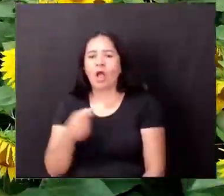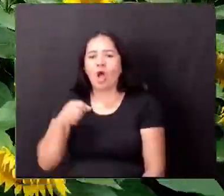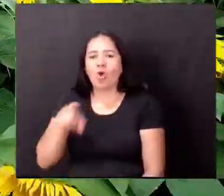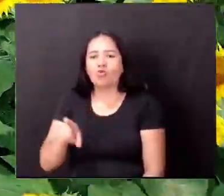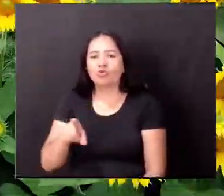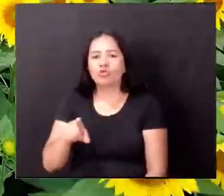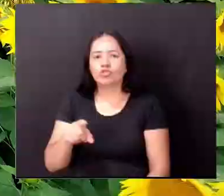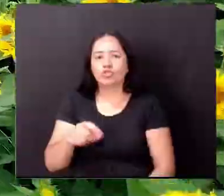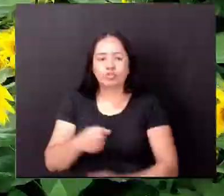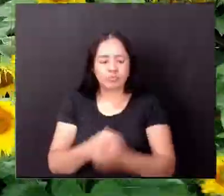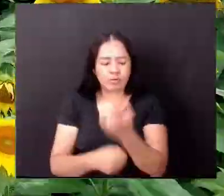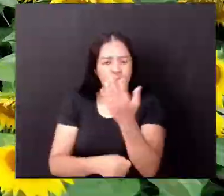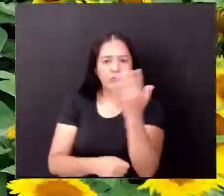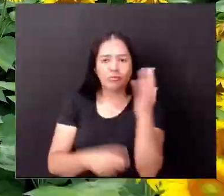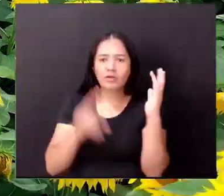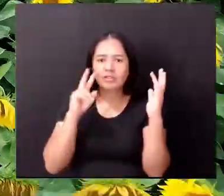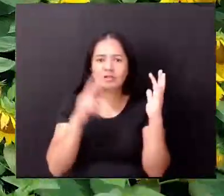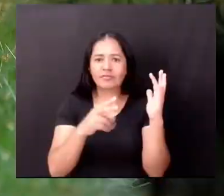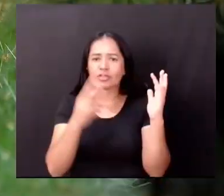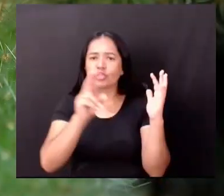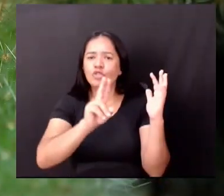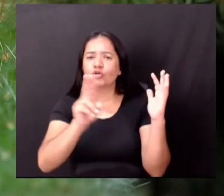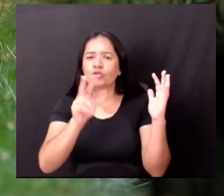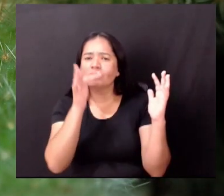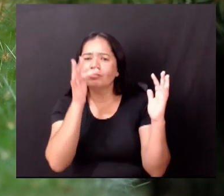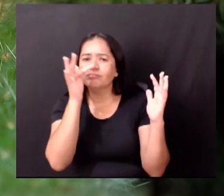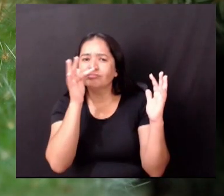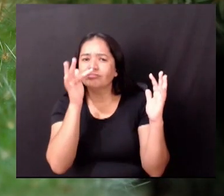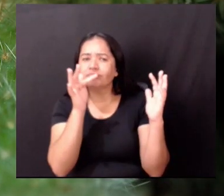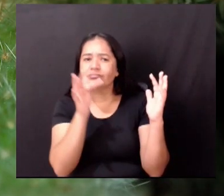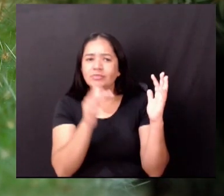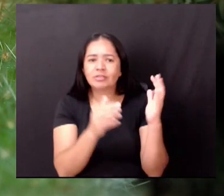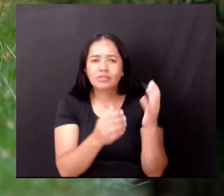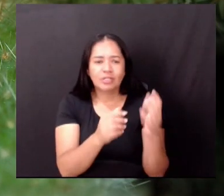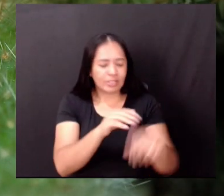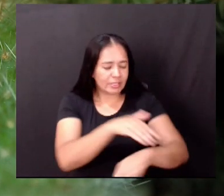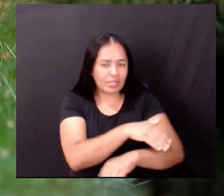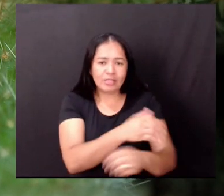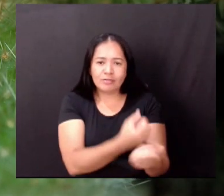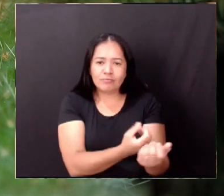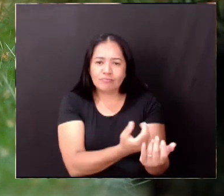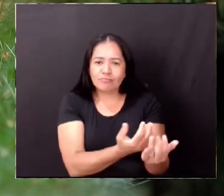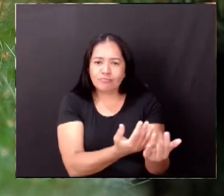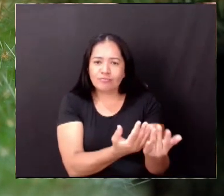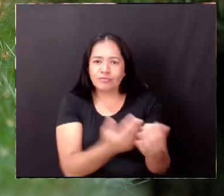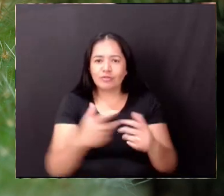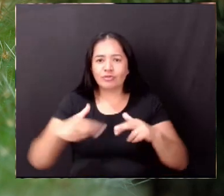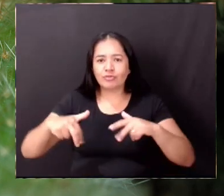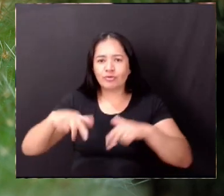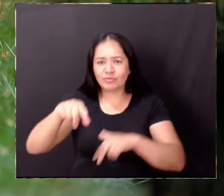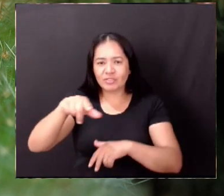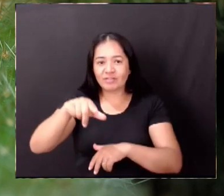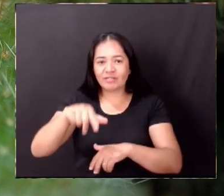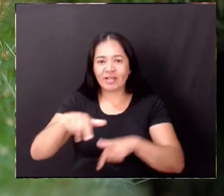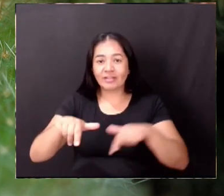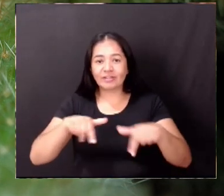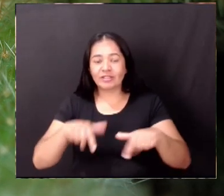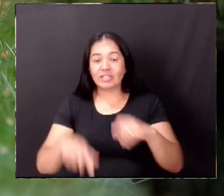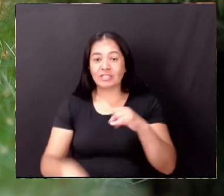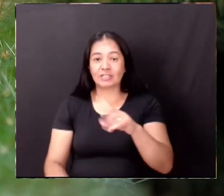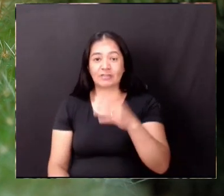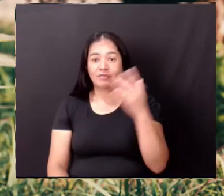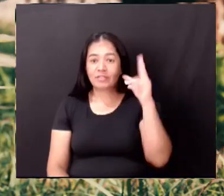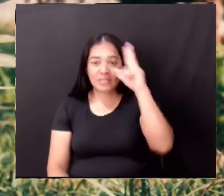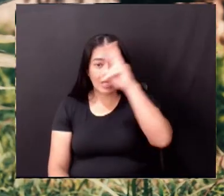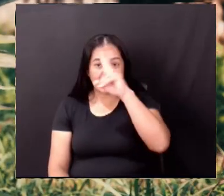Qual foi a última planta que você viu? E qual o nome daquela florzinha que brota da calçada no caminho que você faz até o